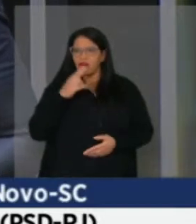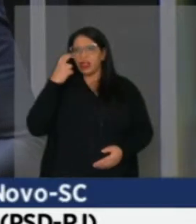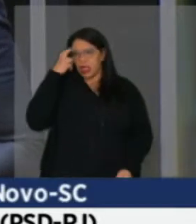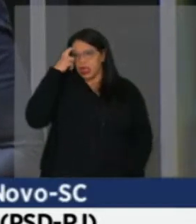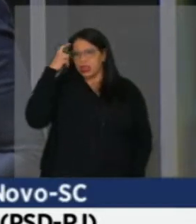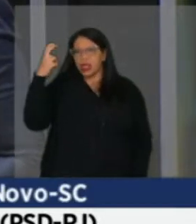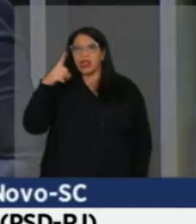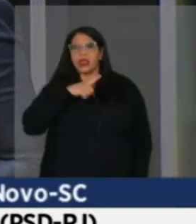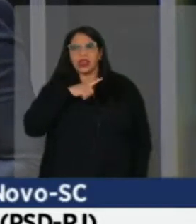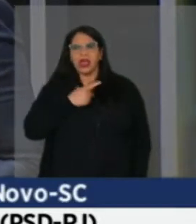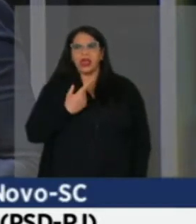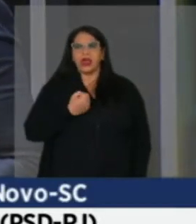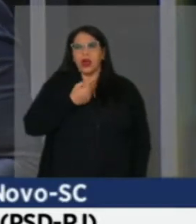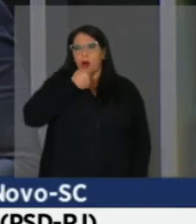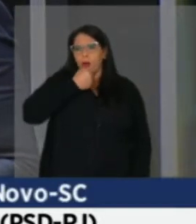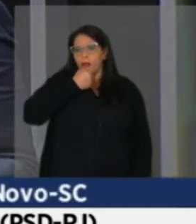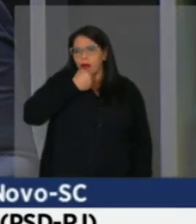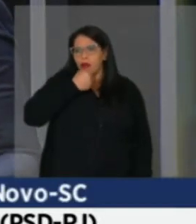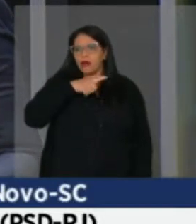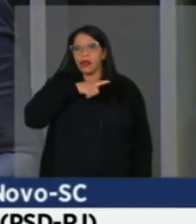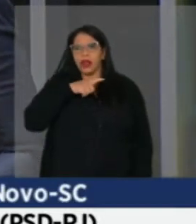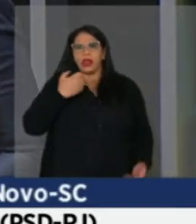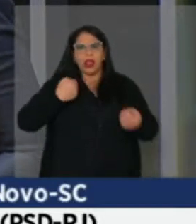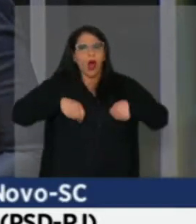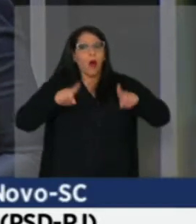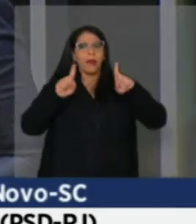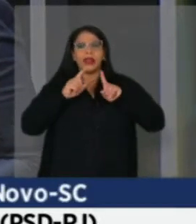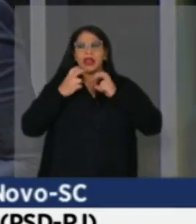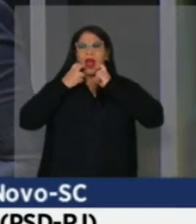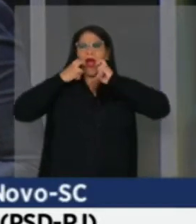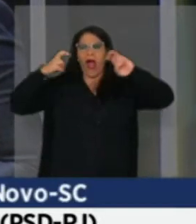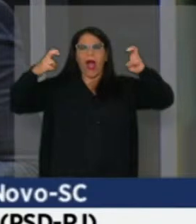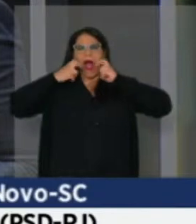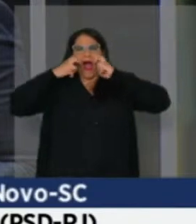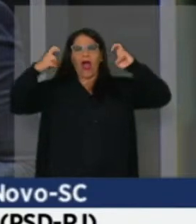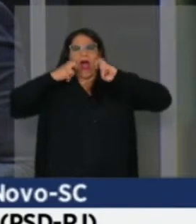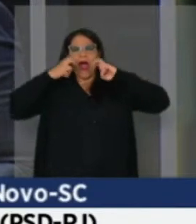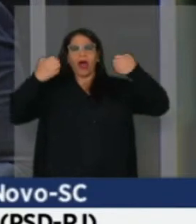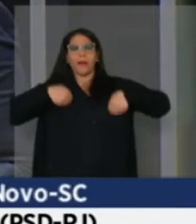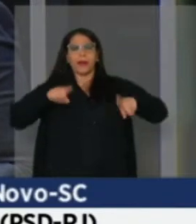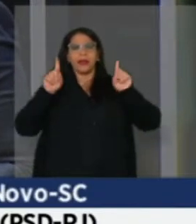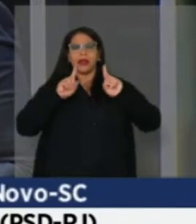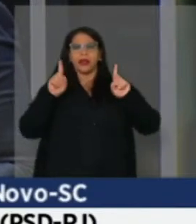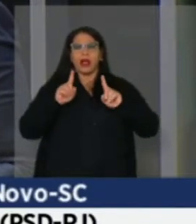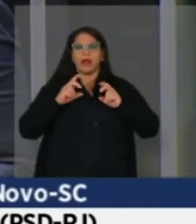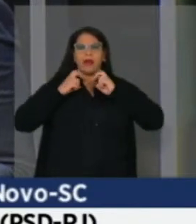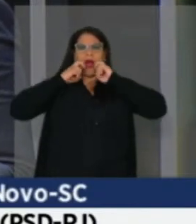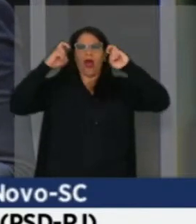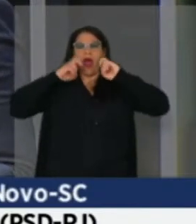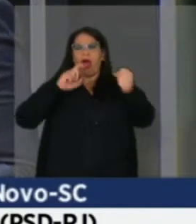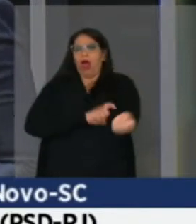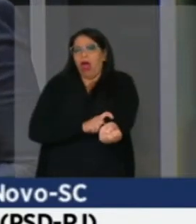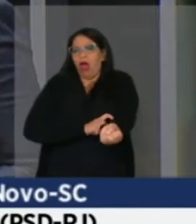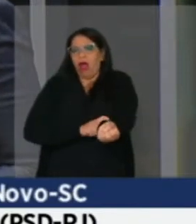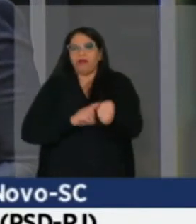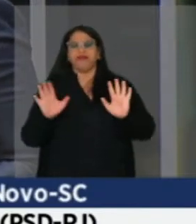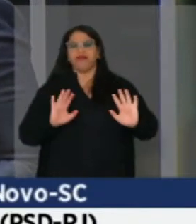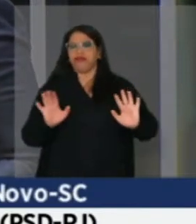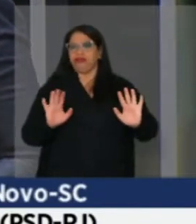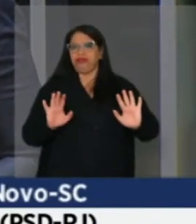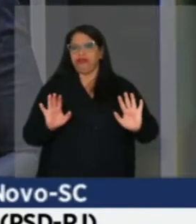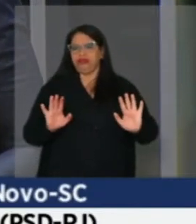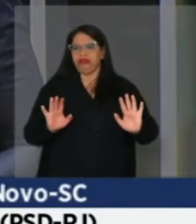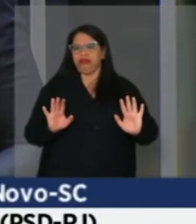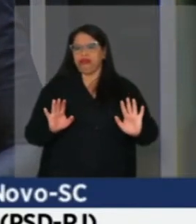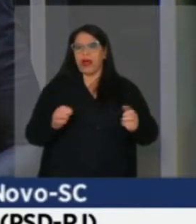um microfone à disposição e não há necessidade de gritar nem esbravejar. Dito isso, gostaria